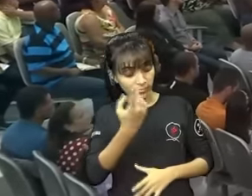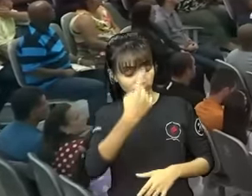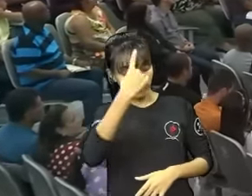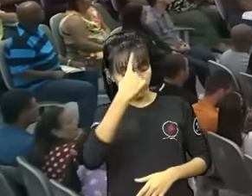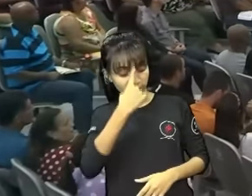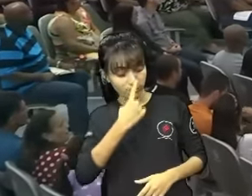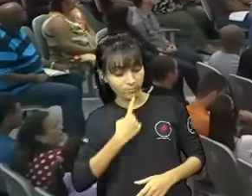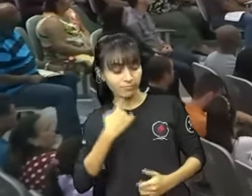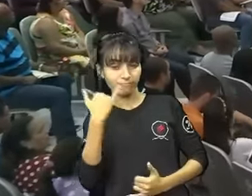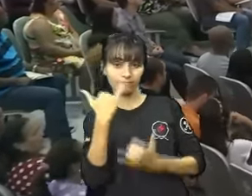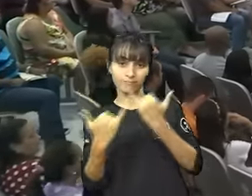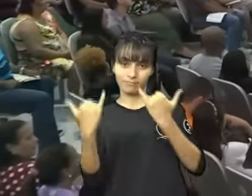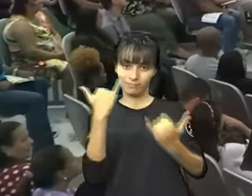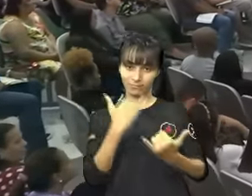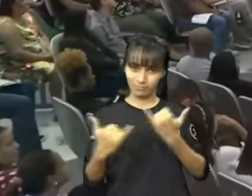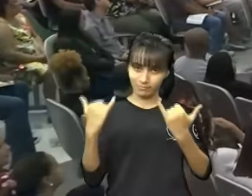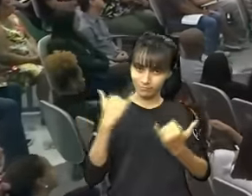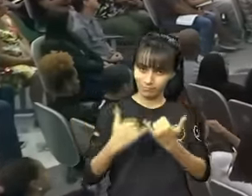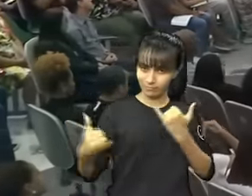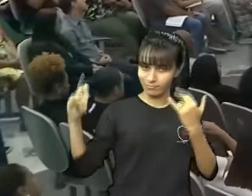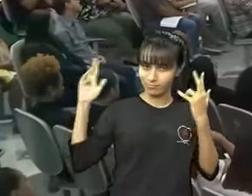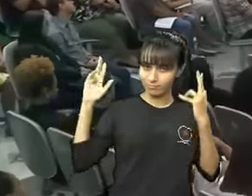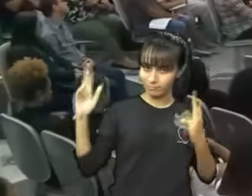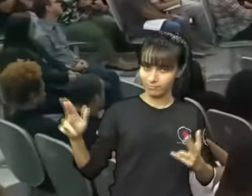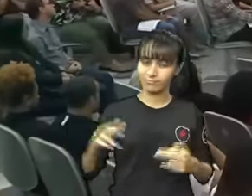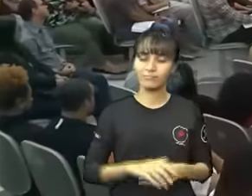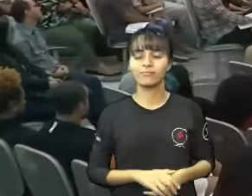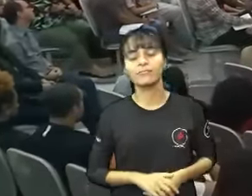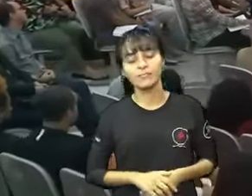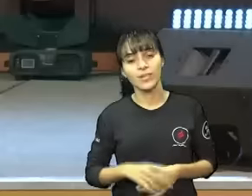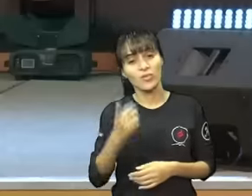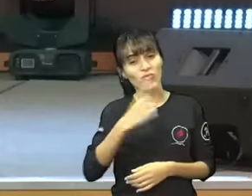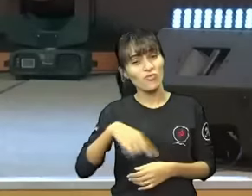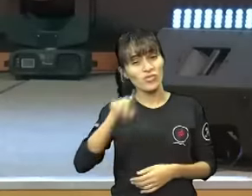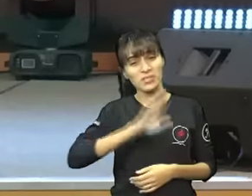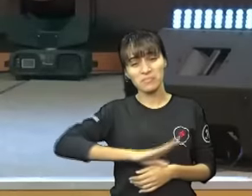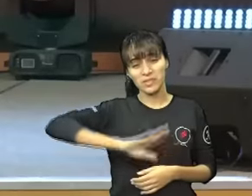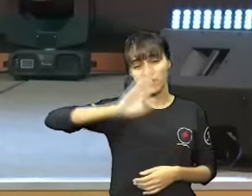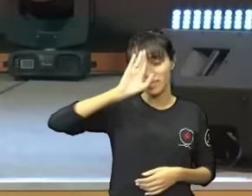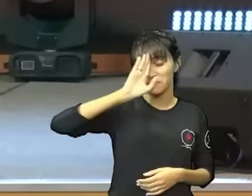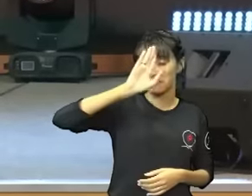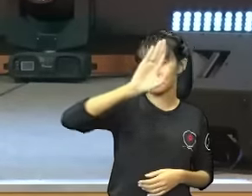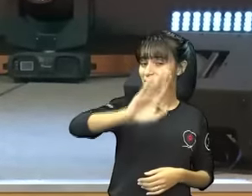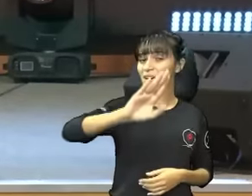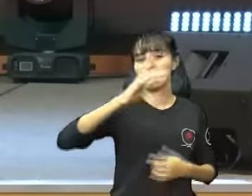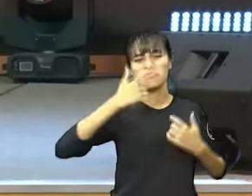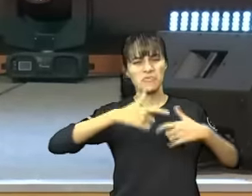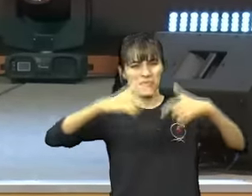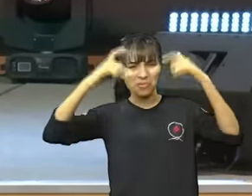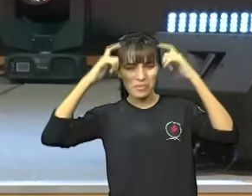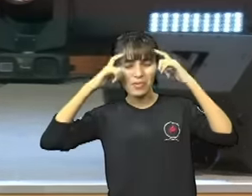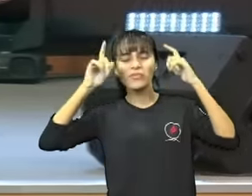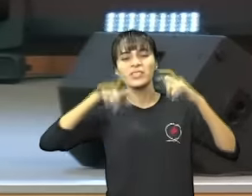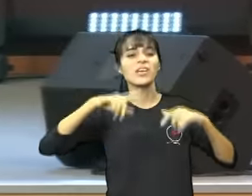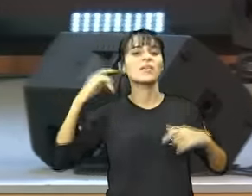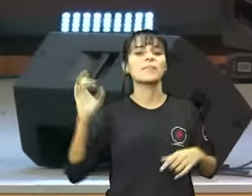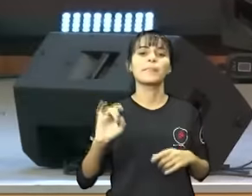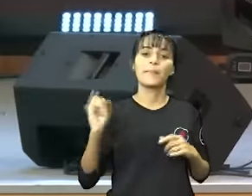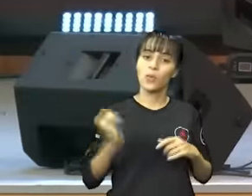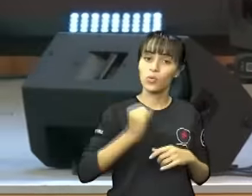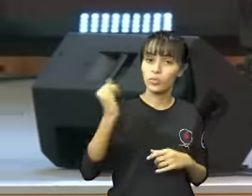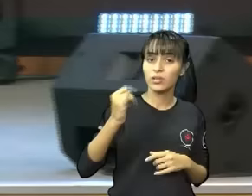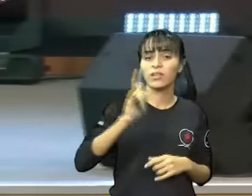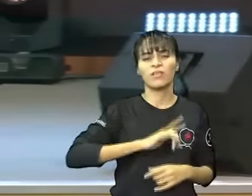humano a nossa imagem e semelhança você a coroa você é muito importante e você